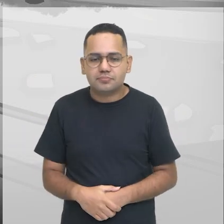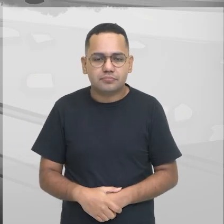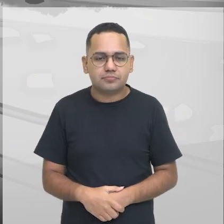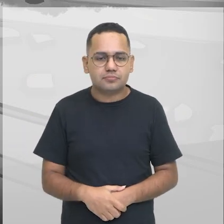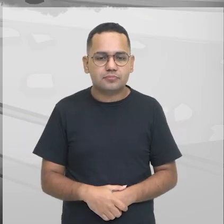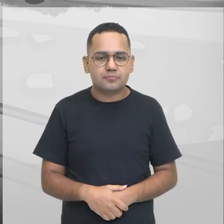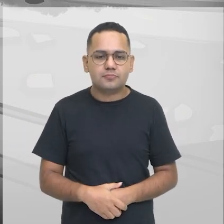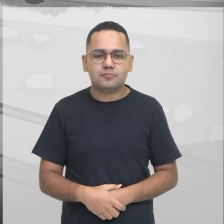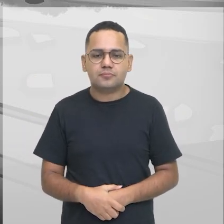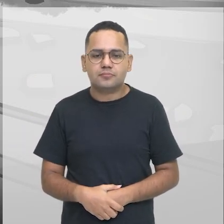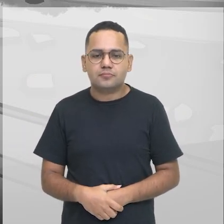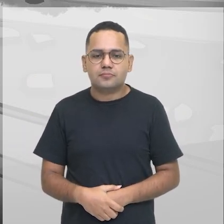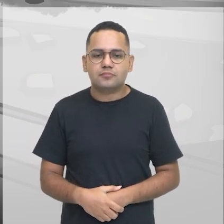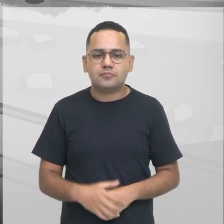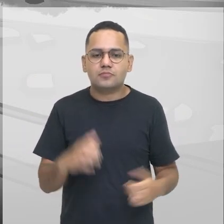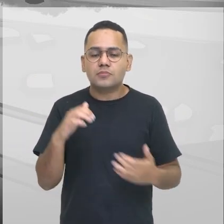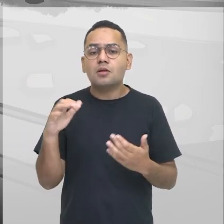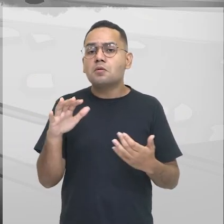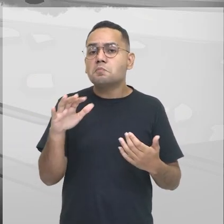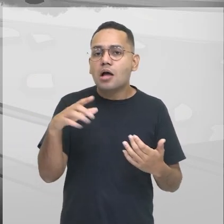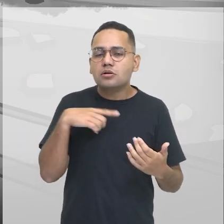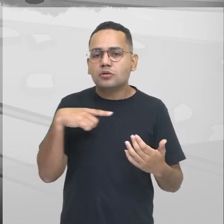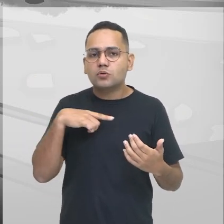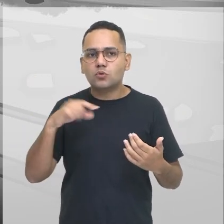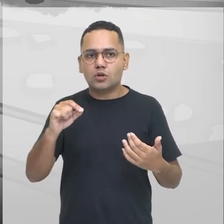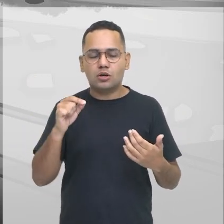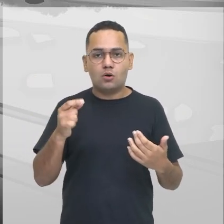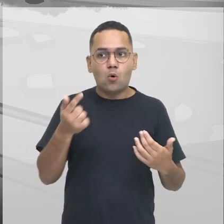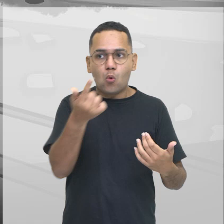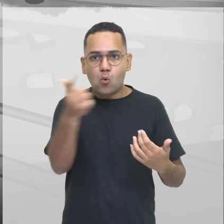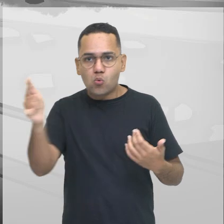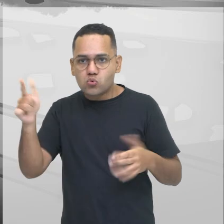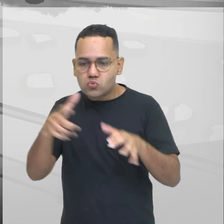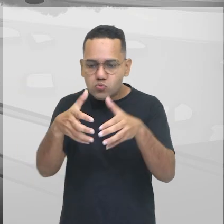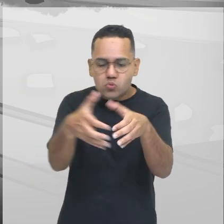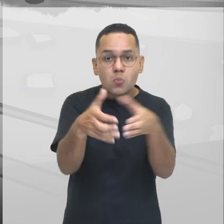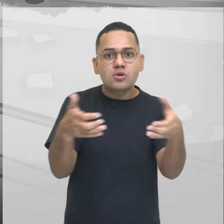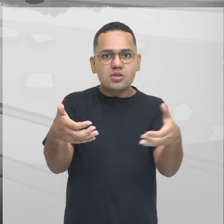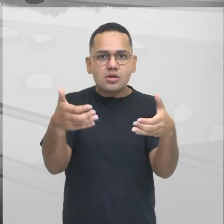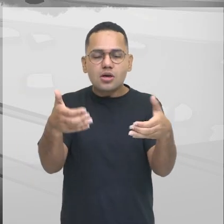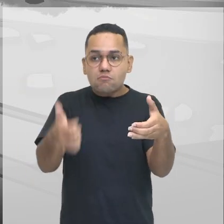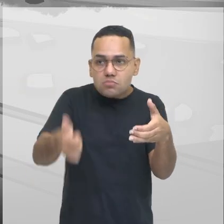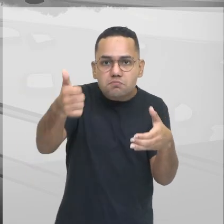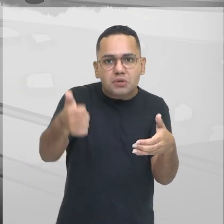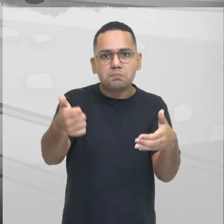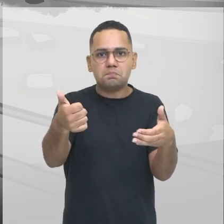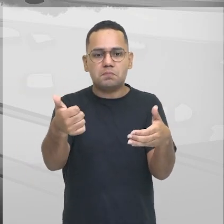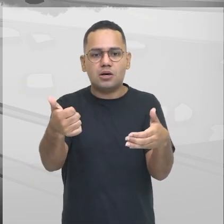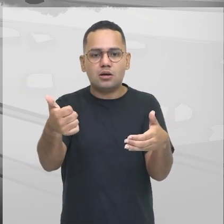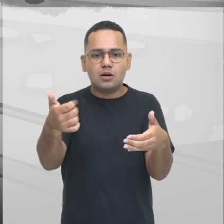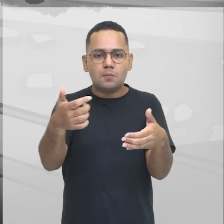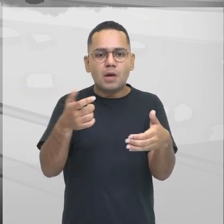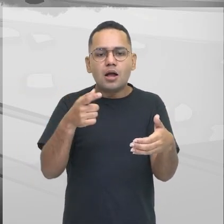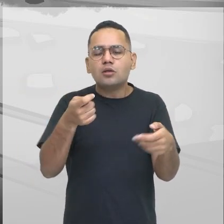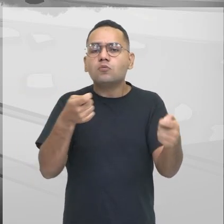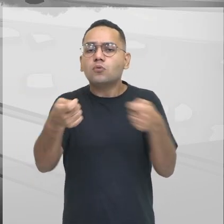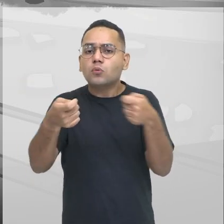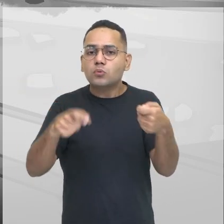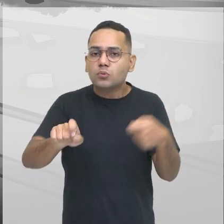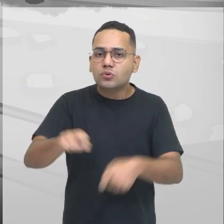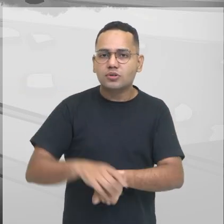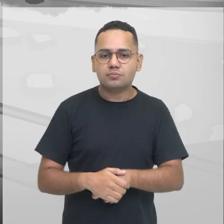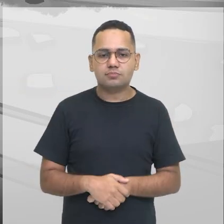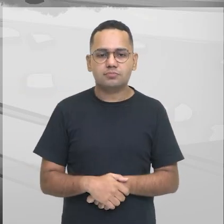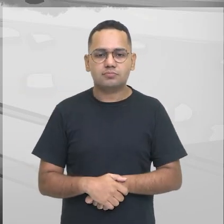grupos começassem, então, a almejar esse poder que durante muito tempo ficou nas mãos ali do Rio de Janeiro, ou melhor,